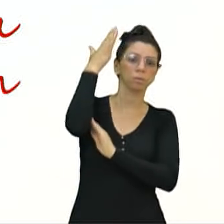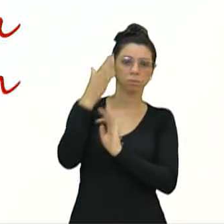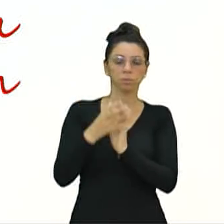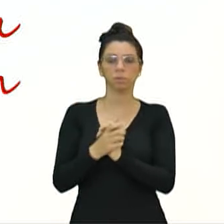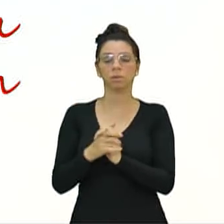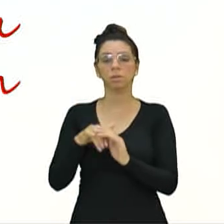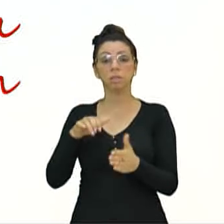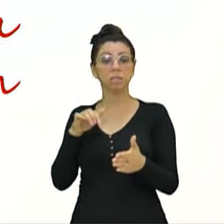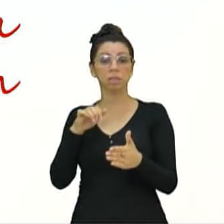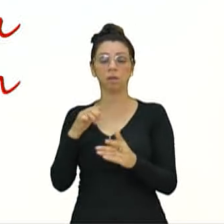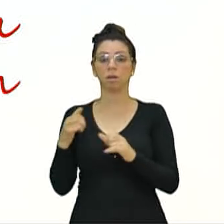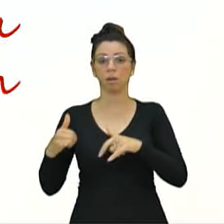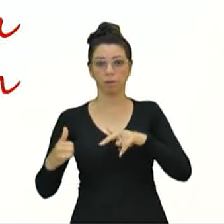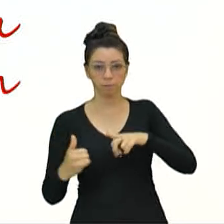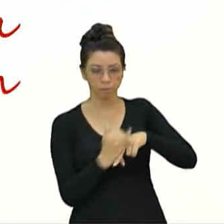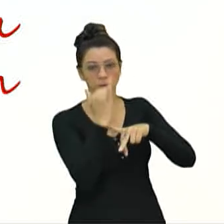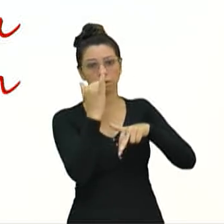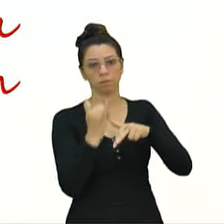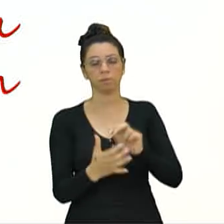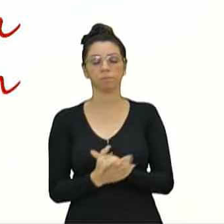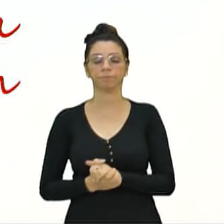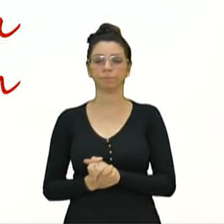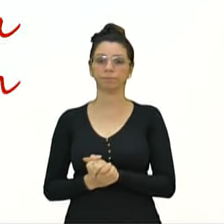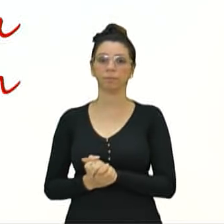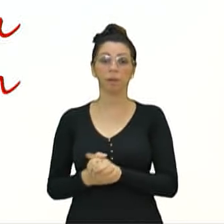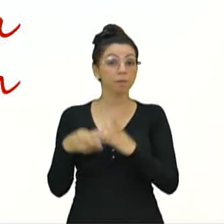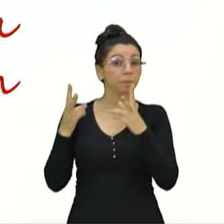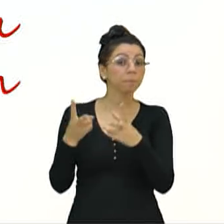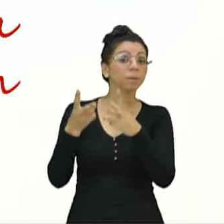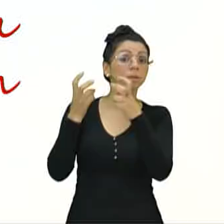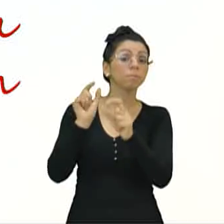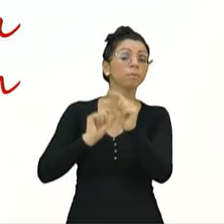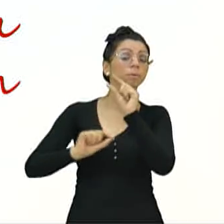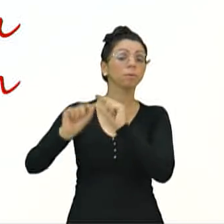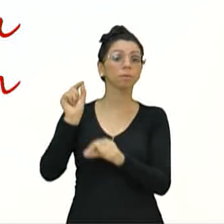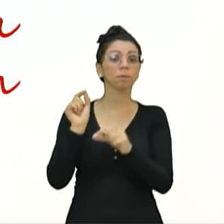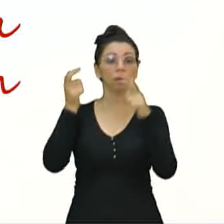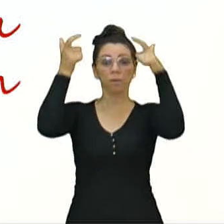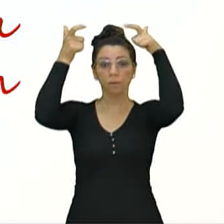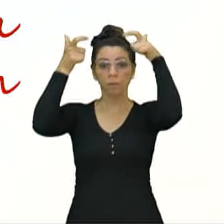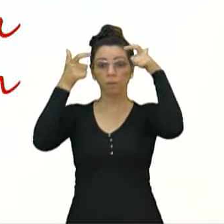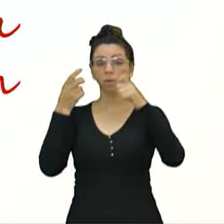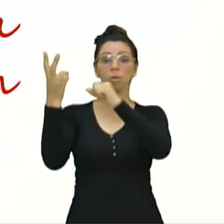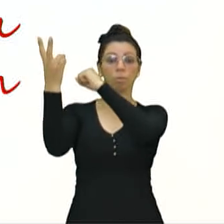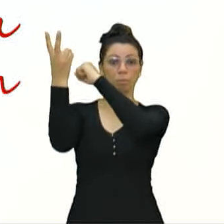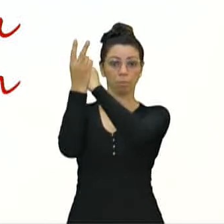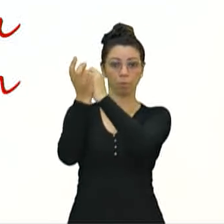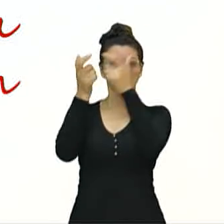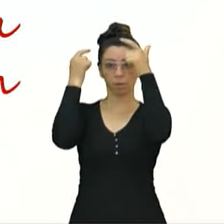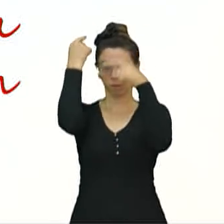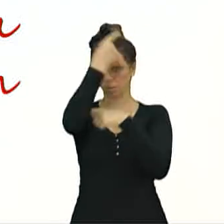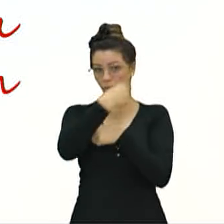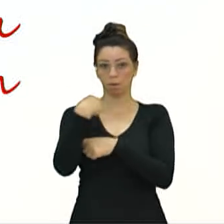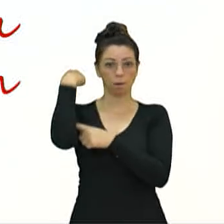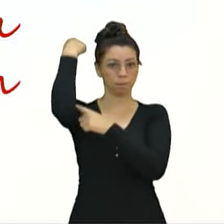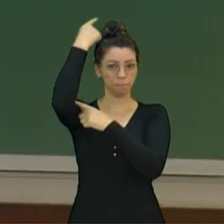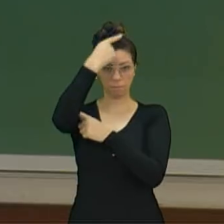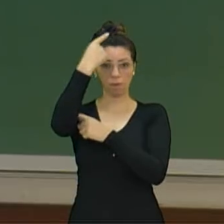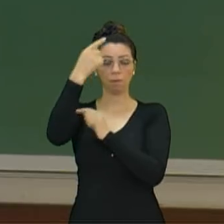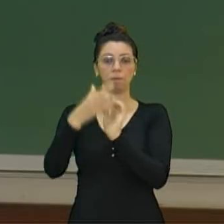um eventual acidente. Então a gente percebe que o capacete ele protege a cabeça, onde eu tenho órgãos muito